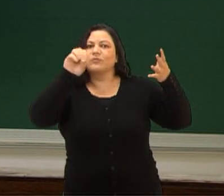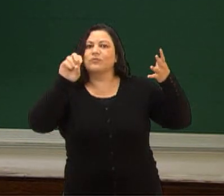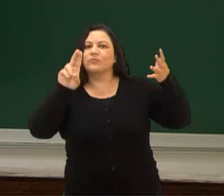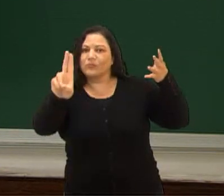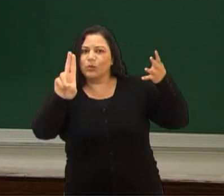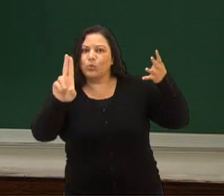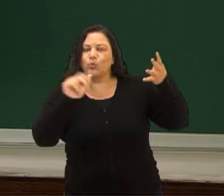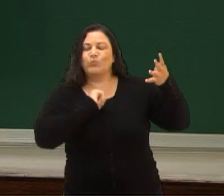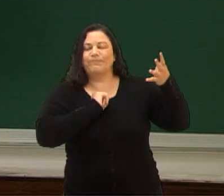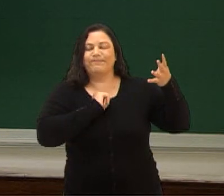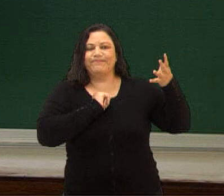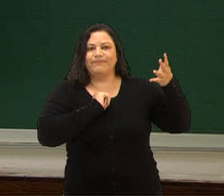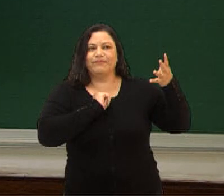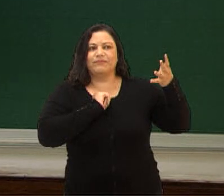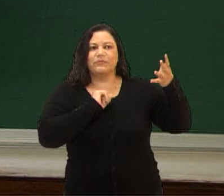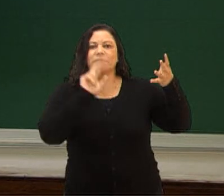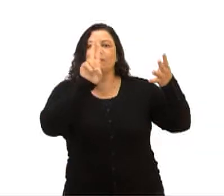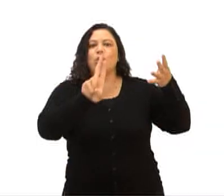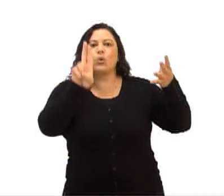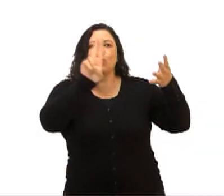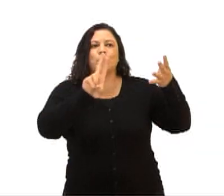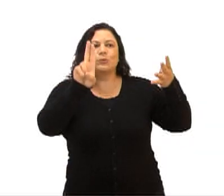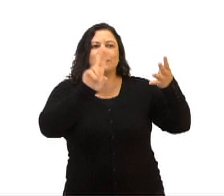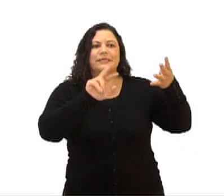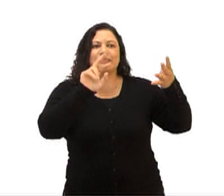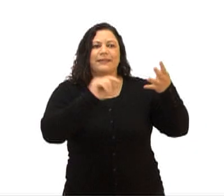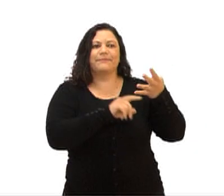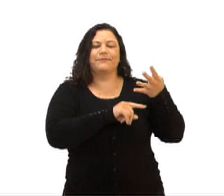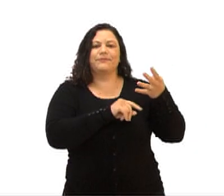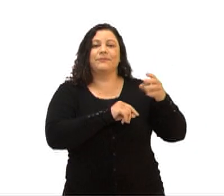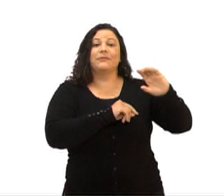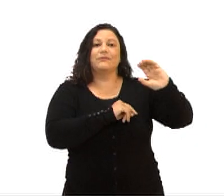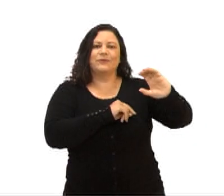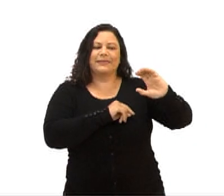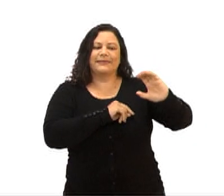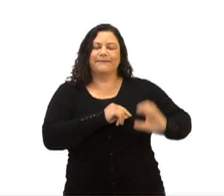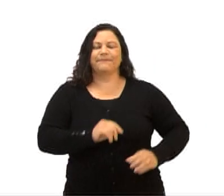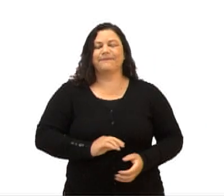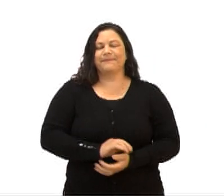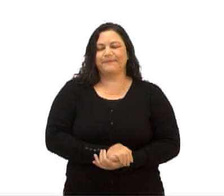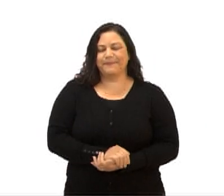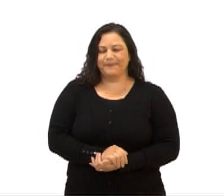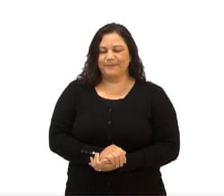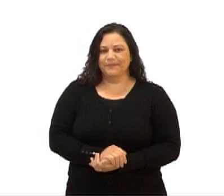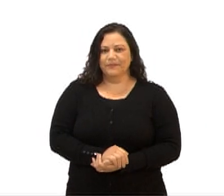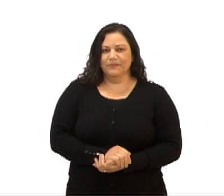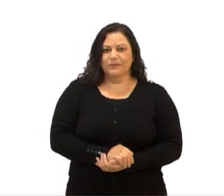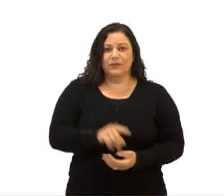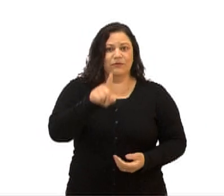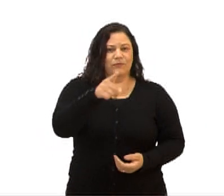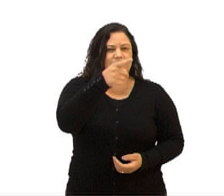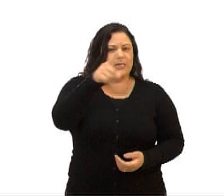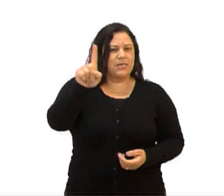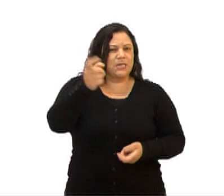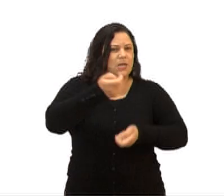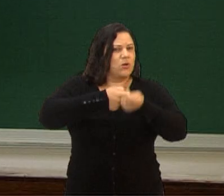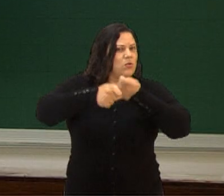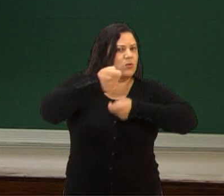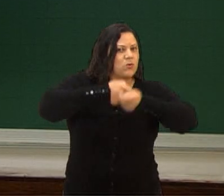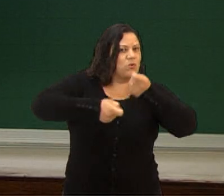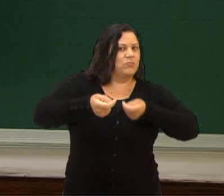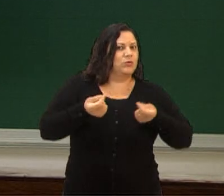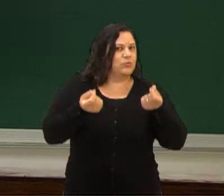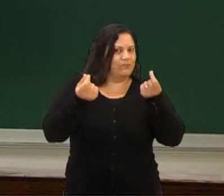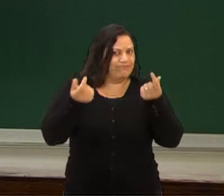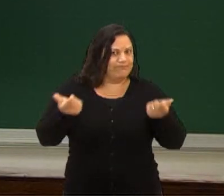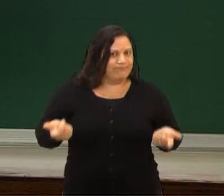como sujeito, nós vamos usar have saved. Saved. Você não economizou dinheiro, você não guardou